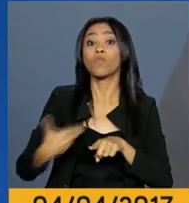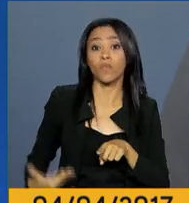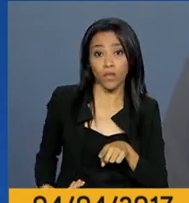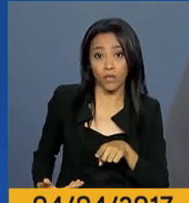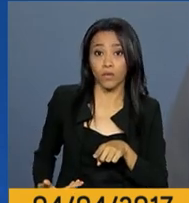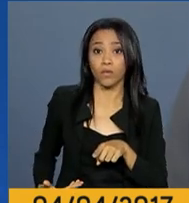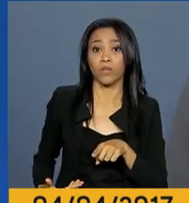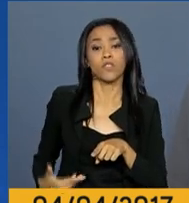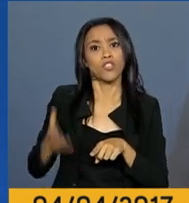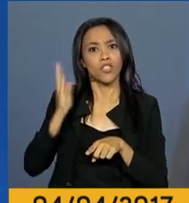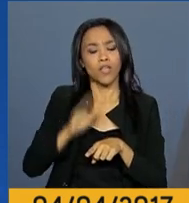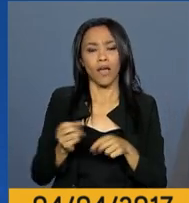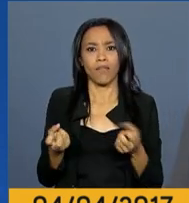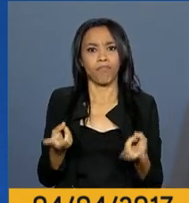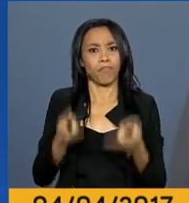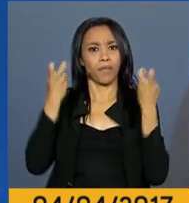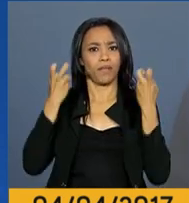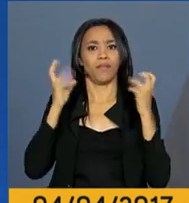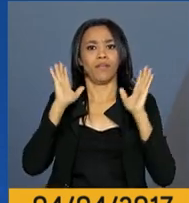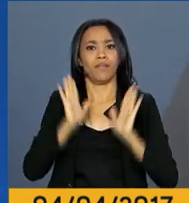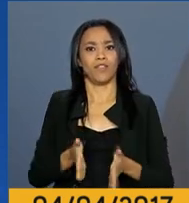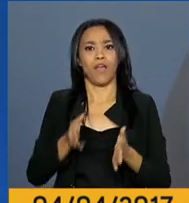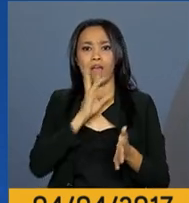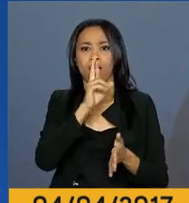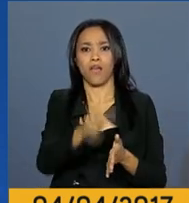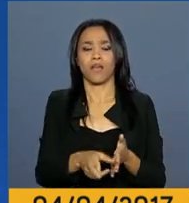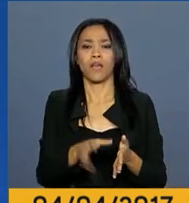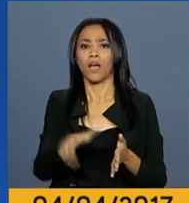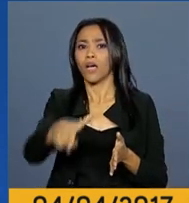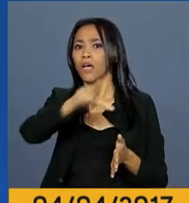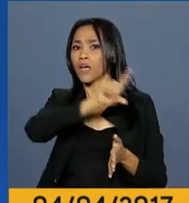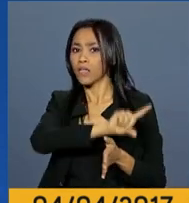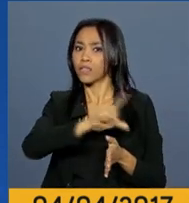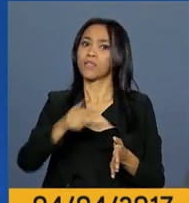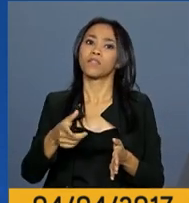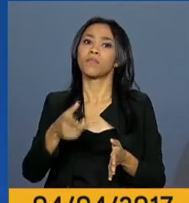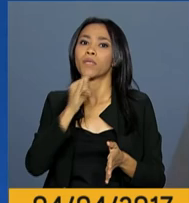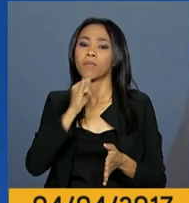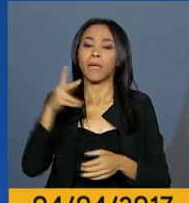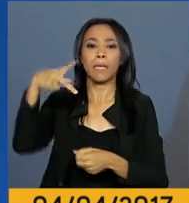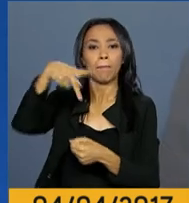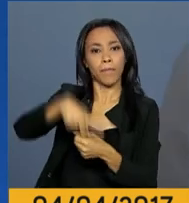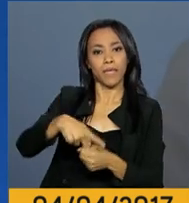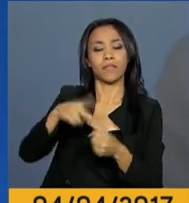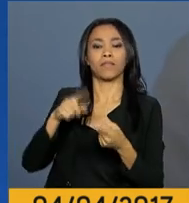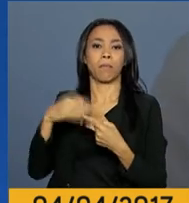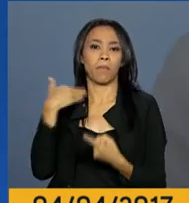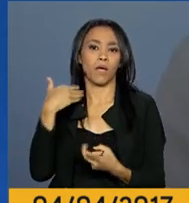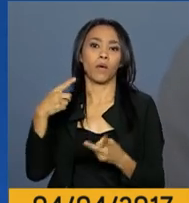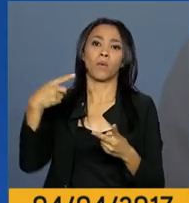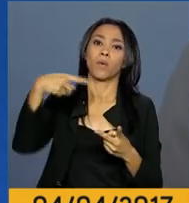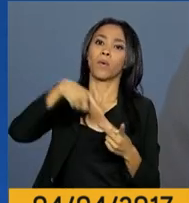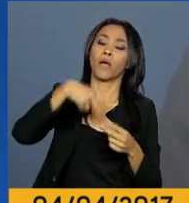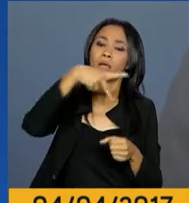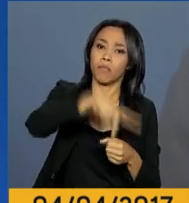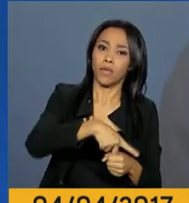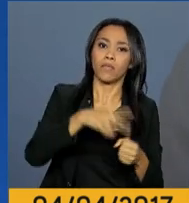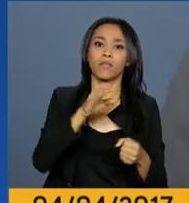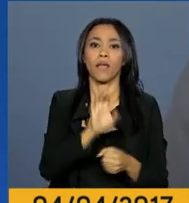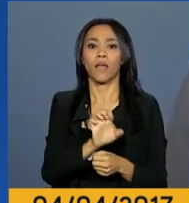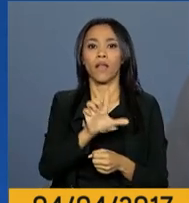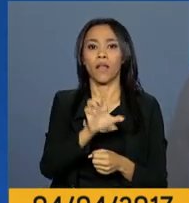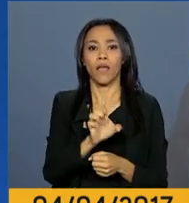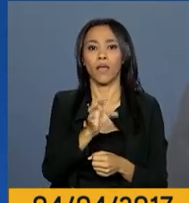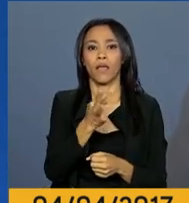Os resultados já são visíveis. Antes desprestigiadas, empresas como Eletrobras, Banco do Brasil e Petrobras, está aqui o